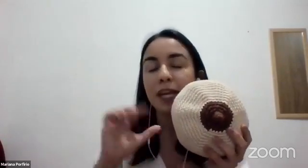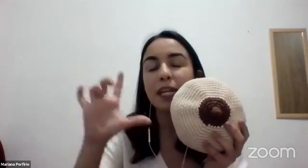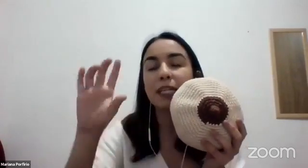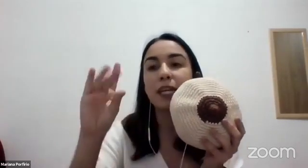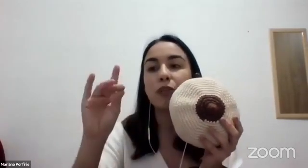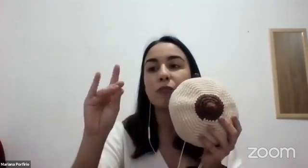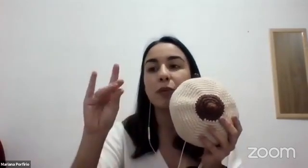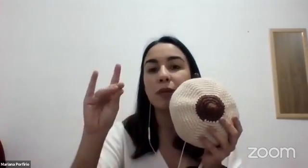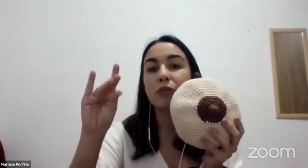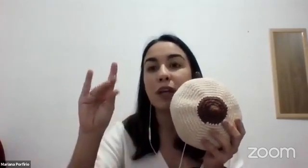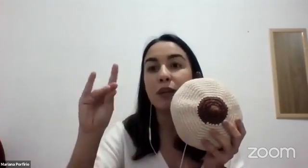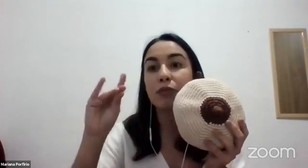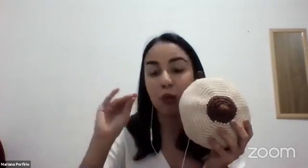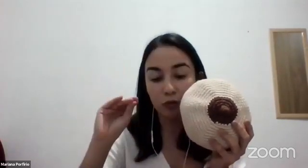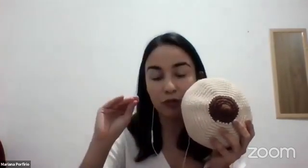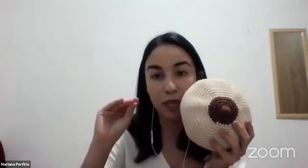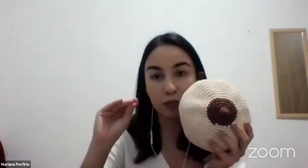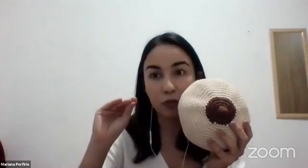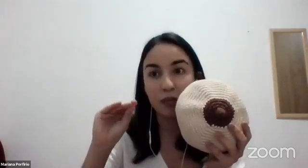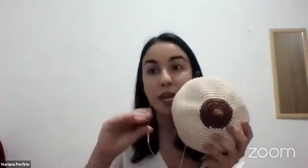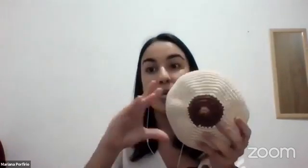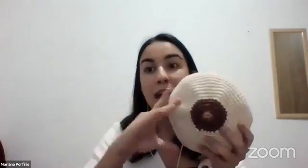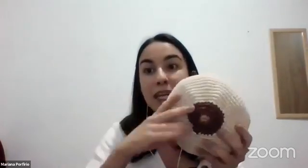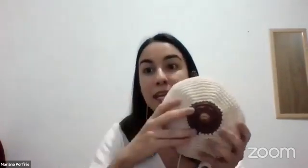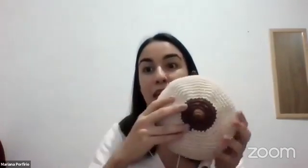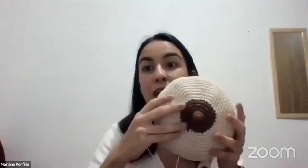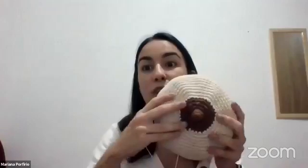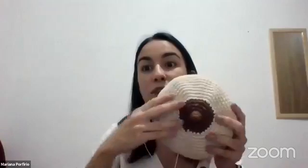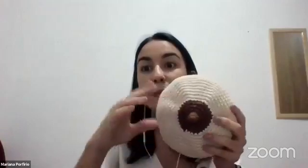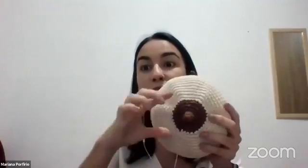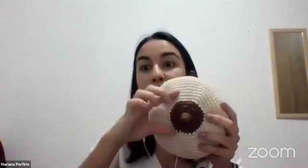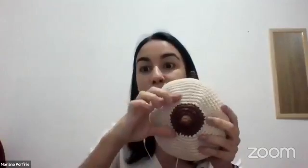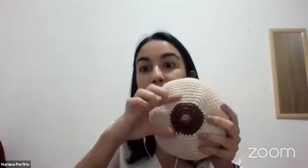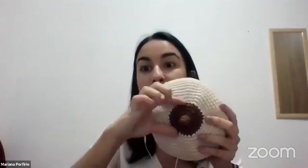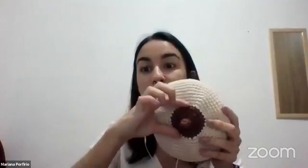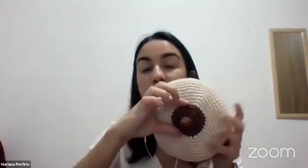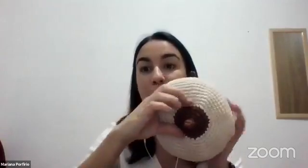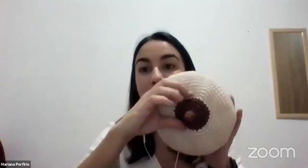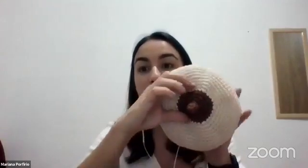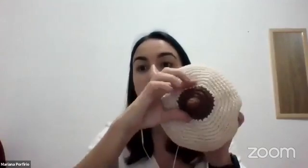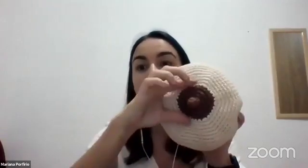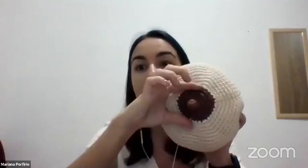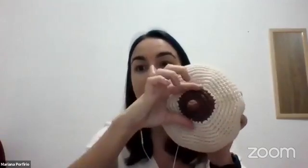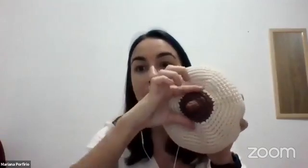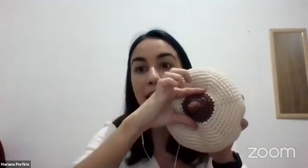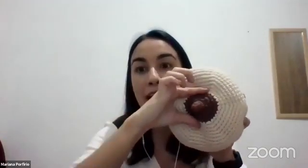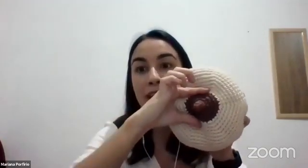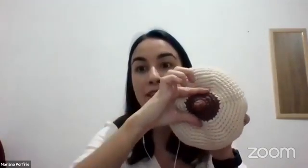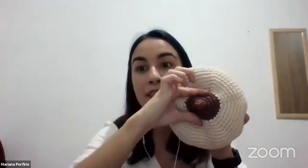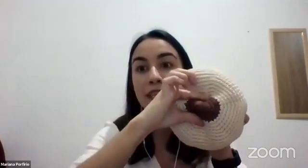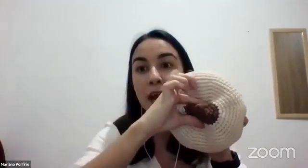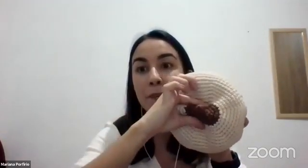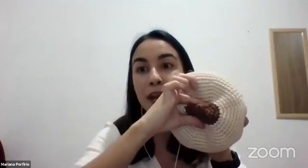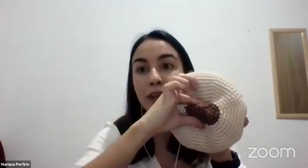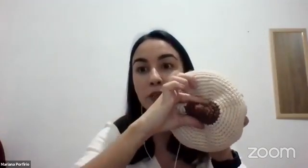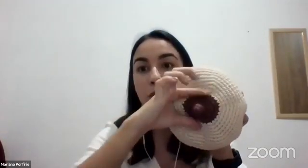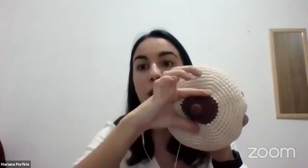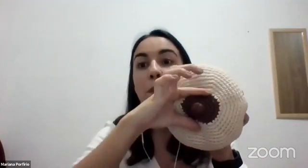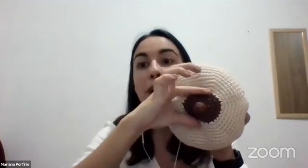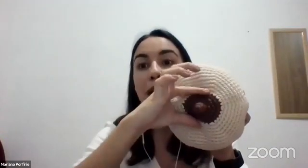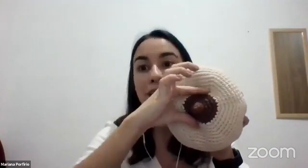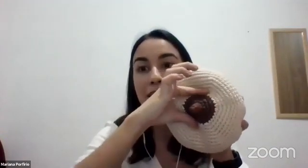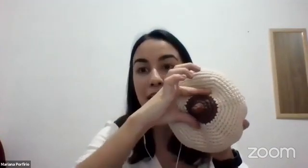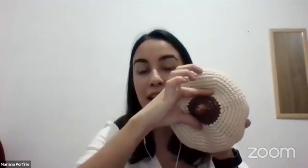força. Então, nós podemos usar os outros dedos. E aí, eu sempre faço esse movimento para trás e